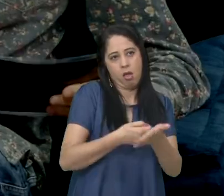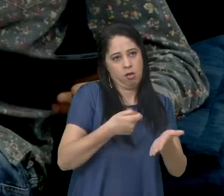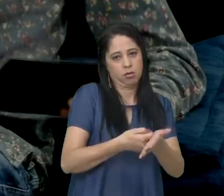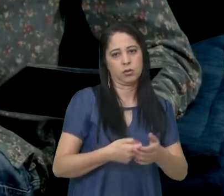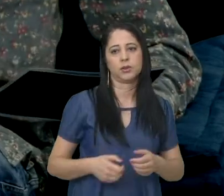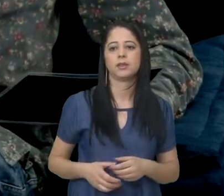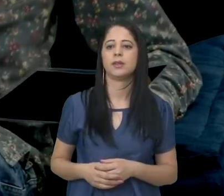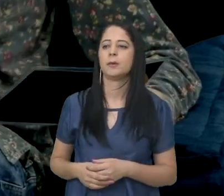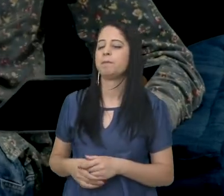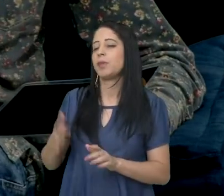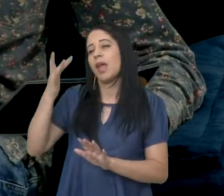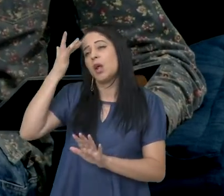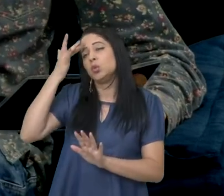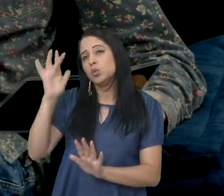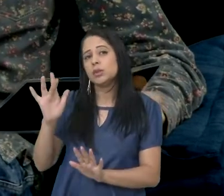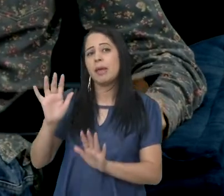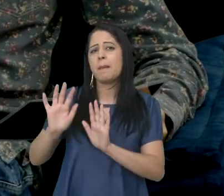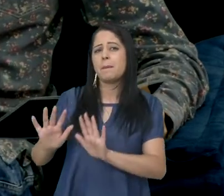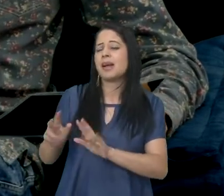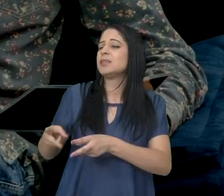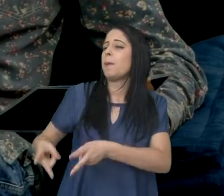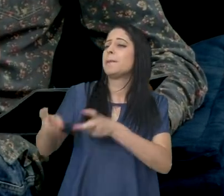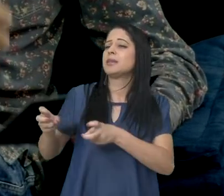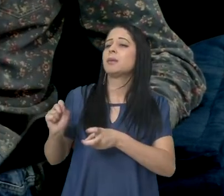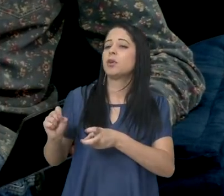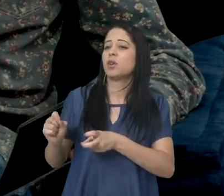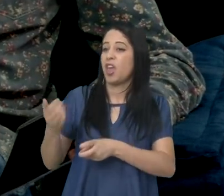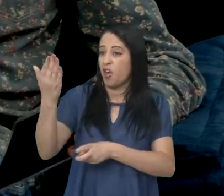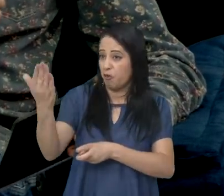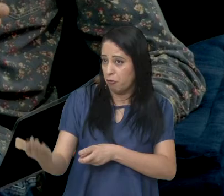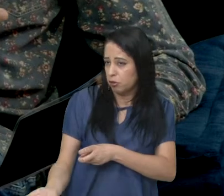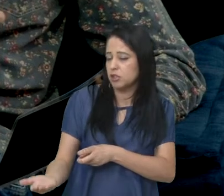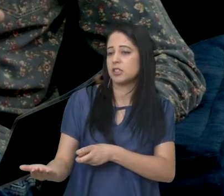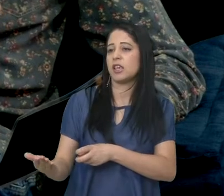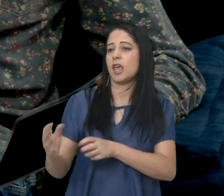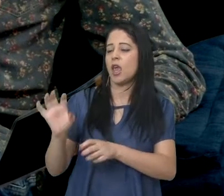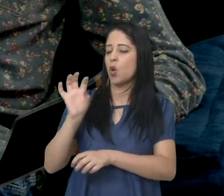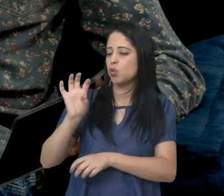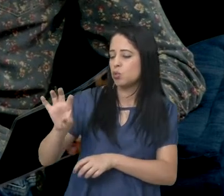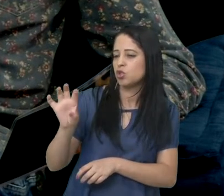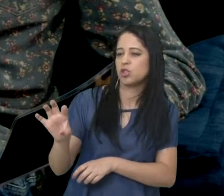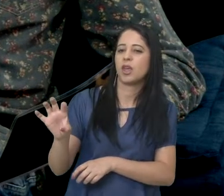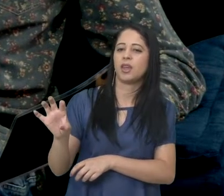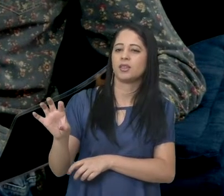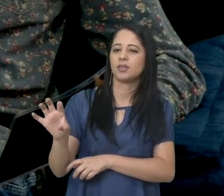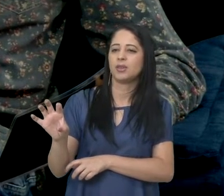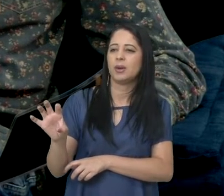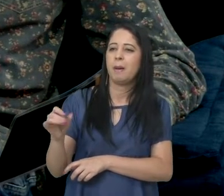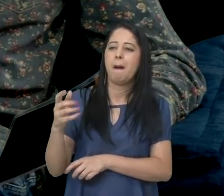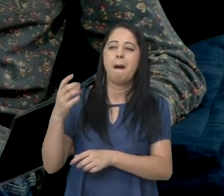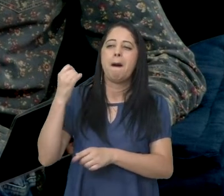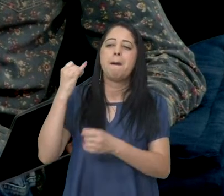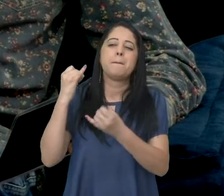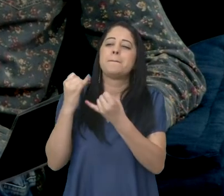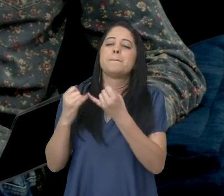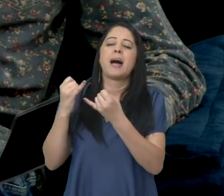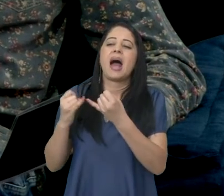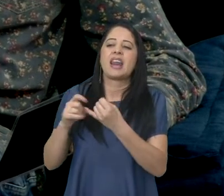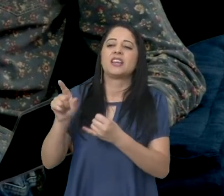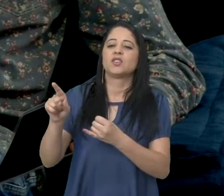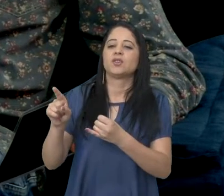Eu não sei, mas assim, pelo que eu vejo, né, de você, das suas atuações, você me parece até aquela